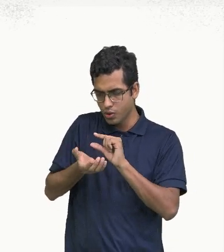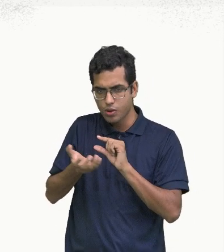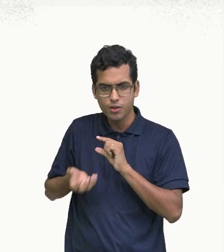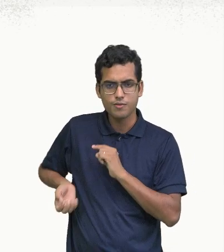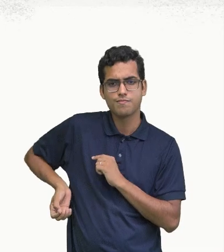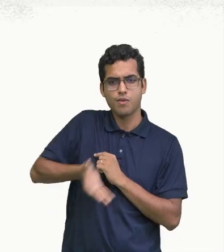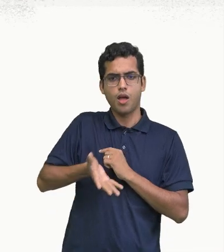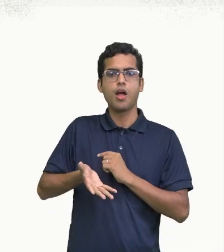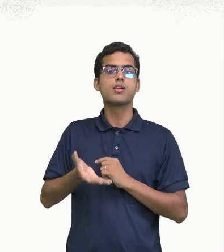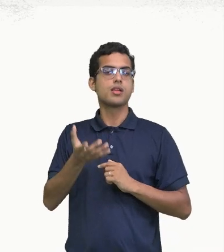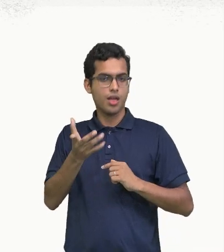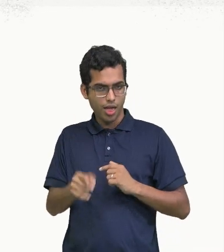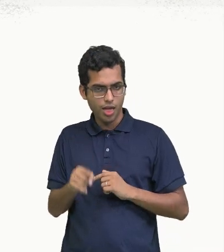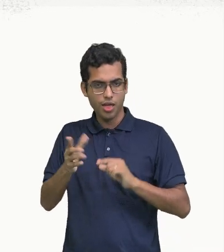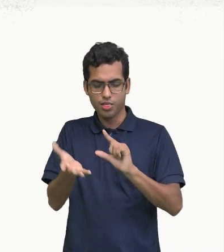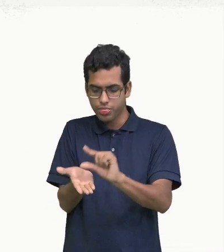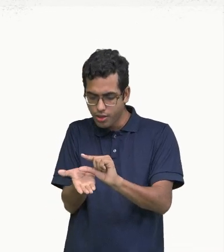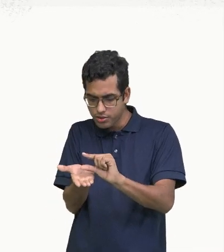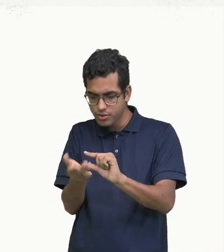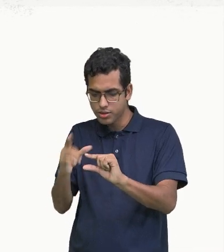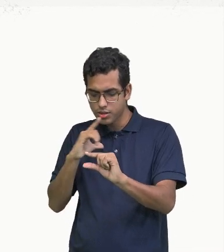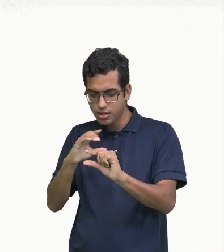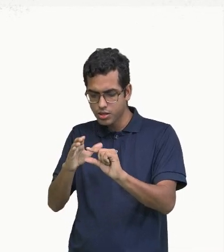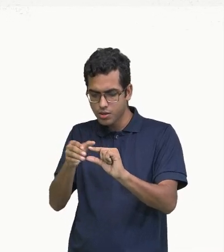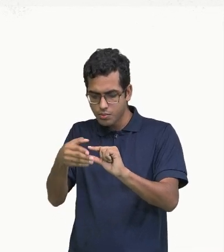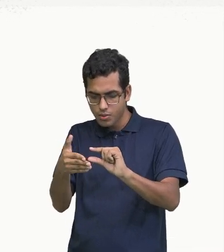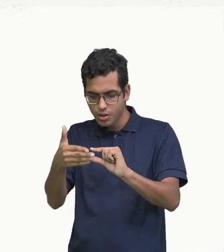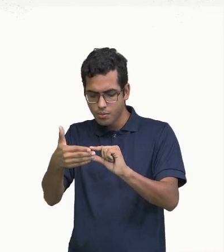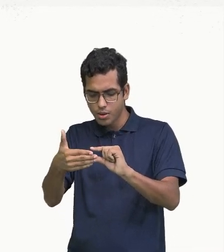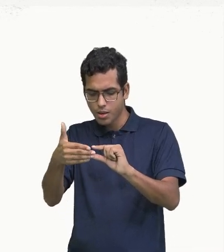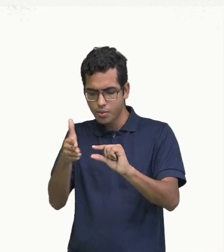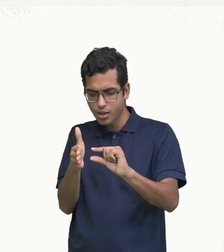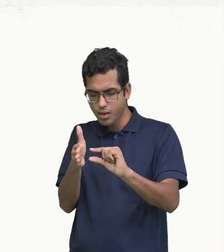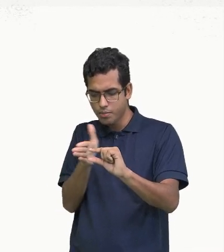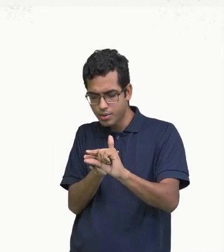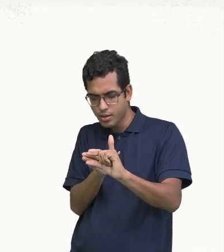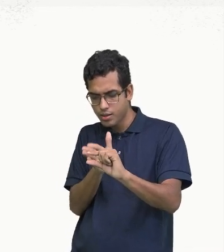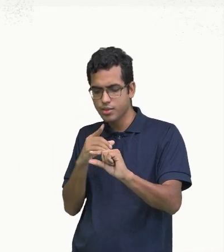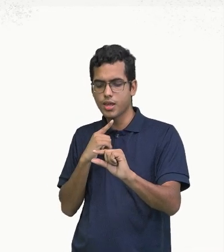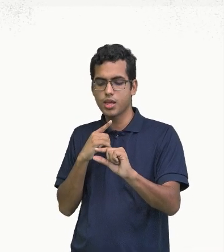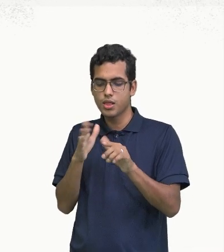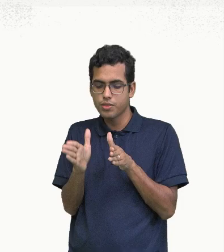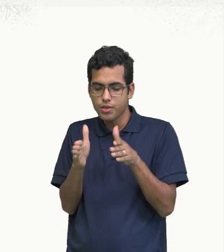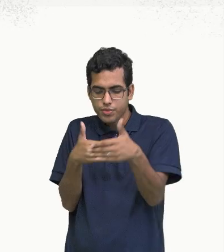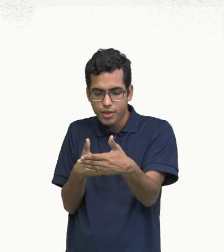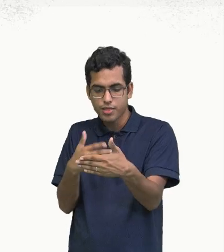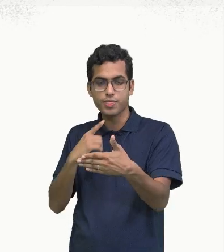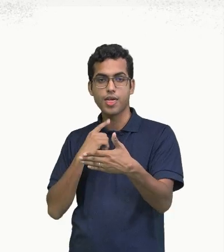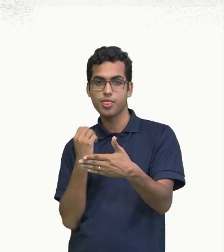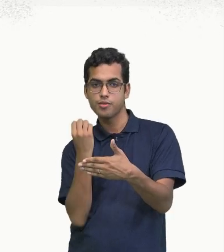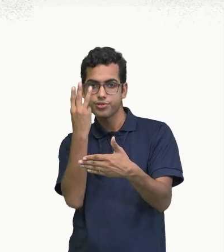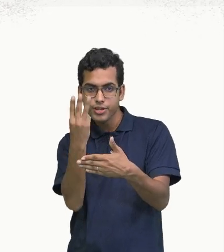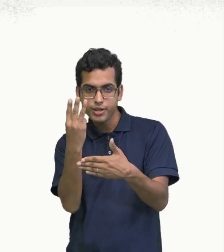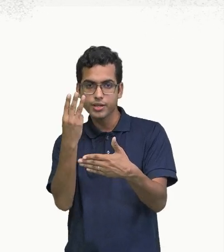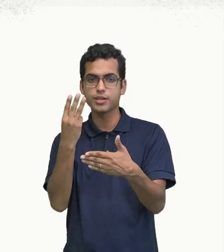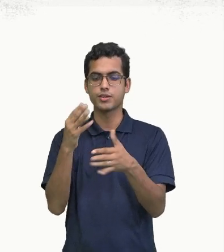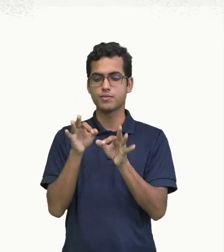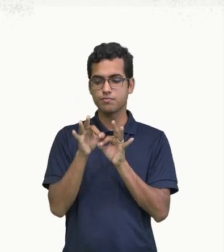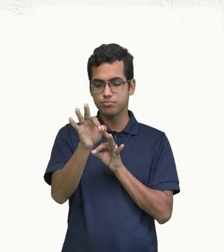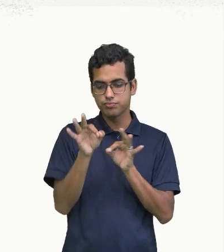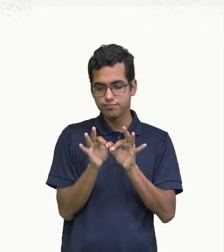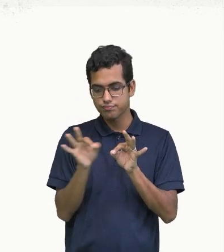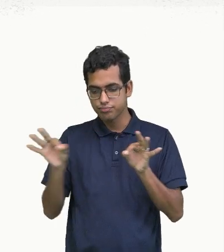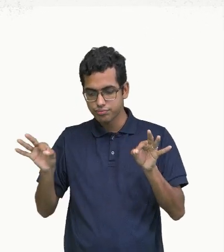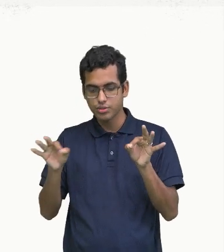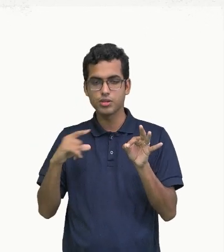3 dimensões. Como são 3 dimensões, como são 3 medidas, por isso aparece aqui a unidade